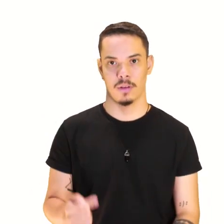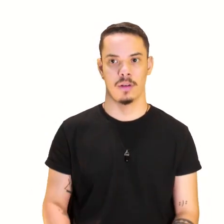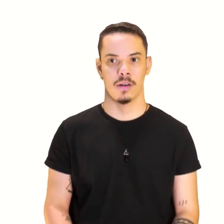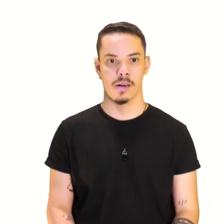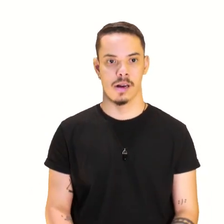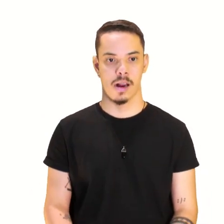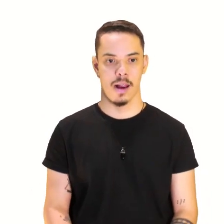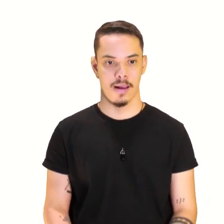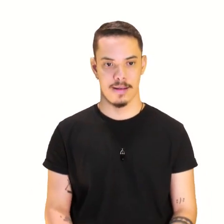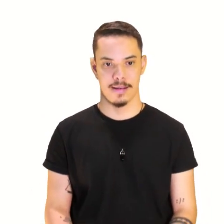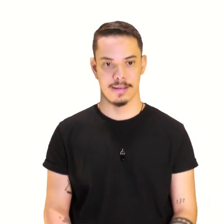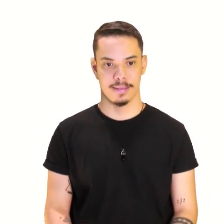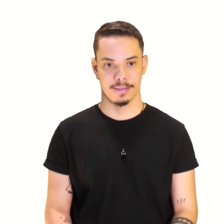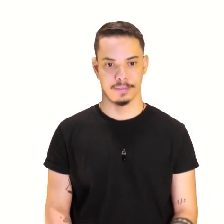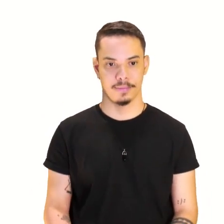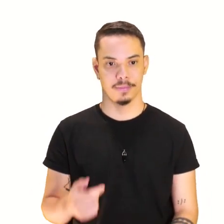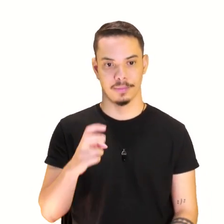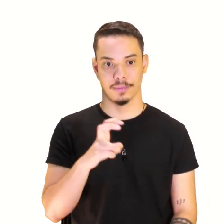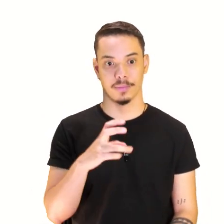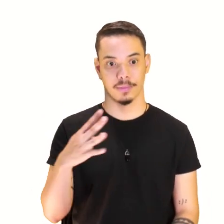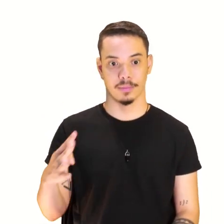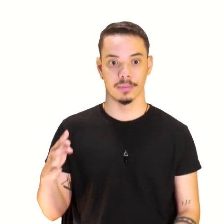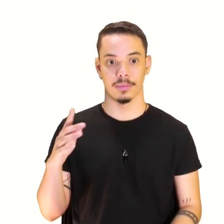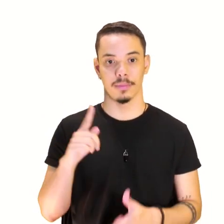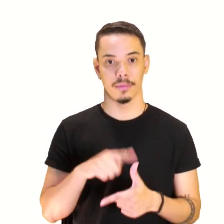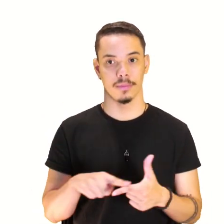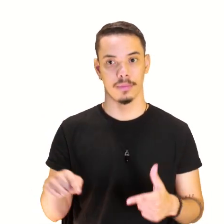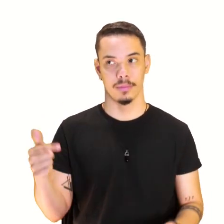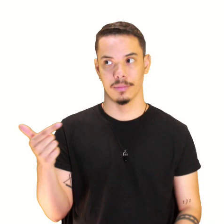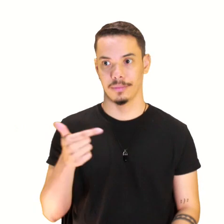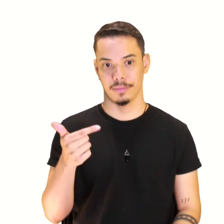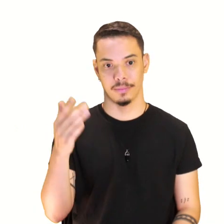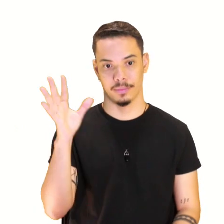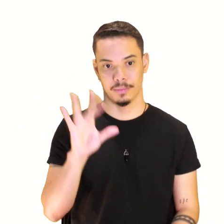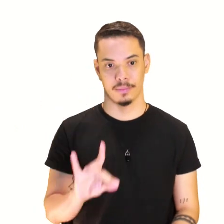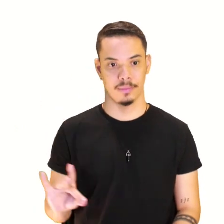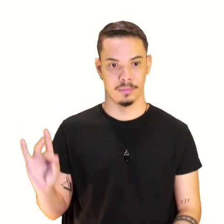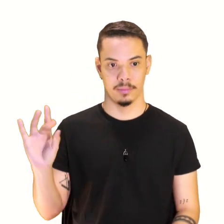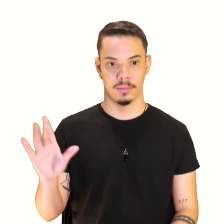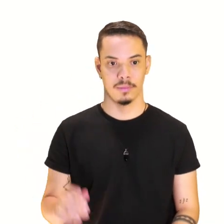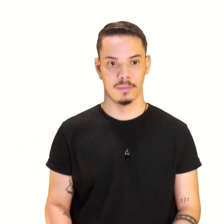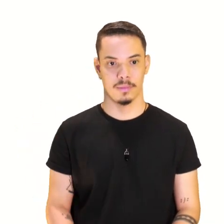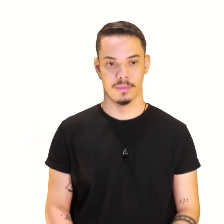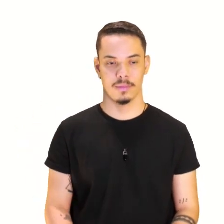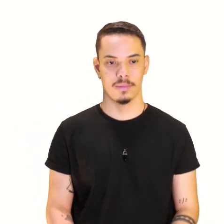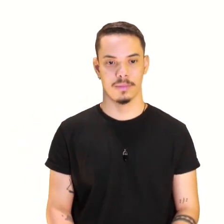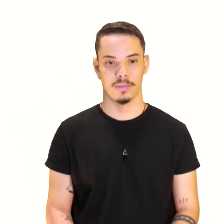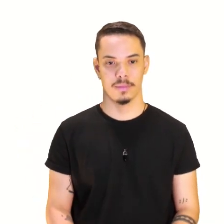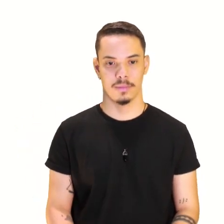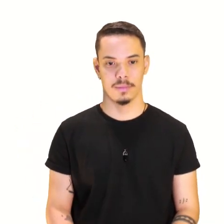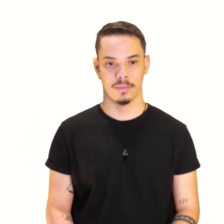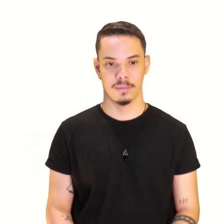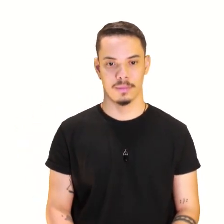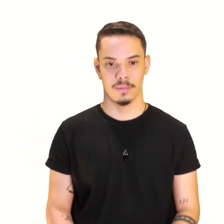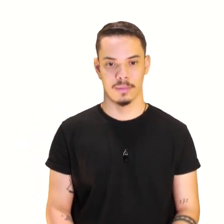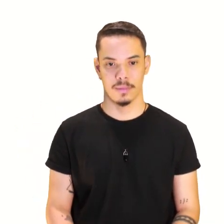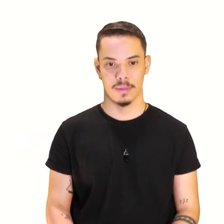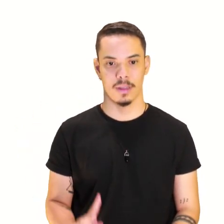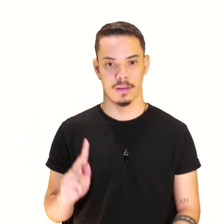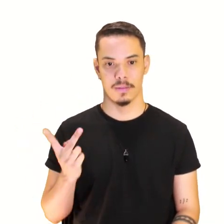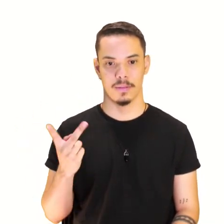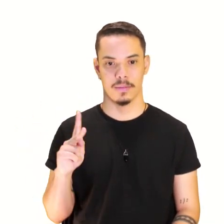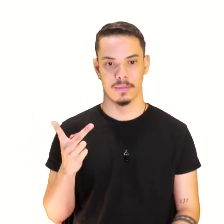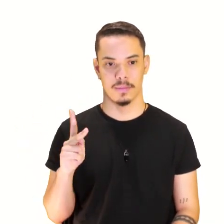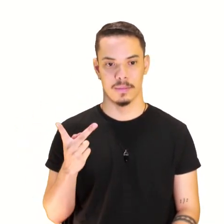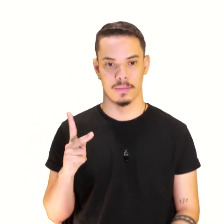ser igual, então, a 54 dividido por 2. Está multiplicando, passa dividindo. E o H tem quanto de altura, então,